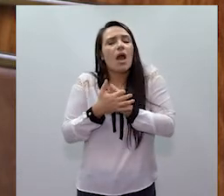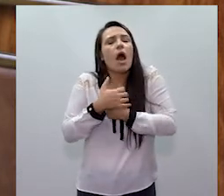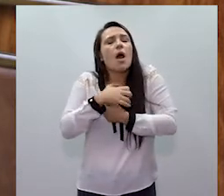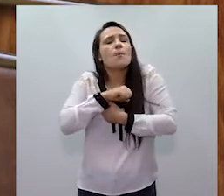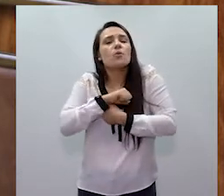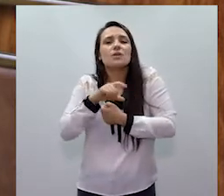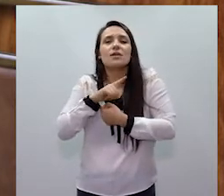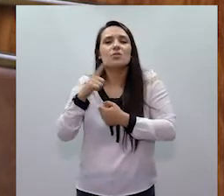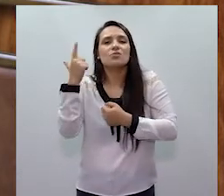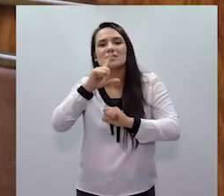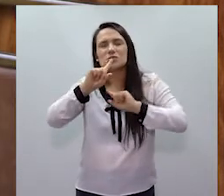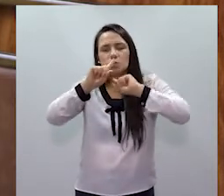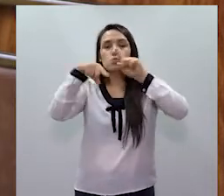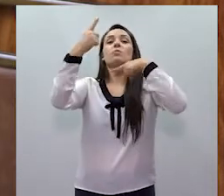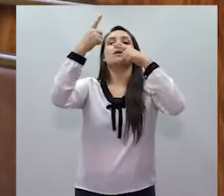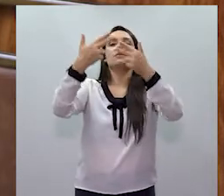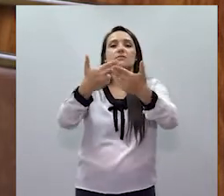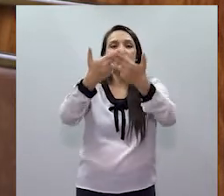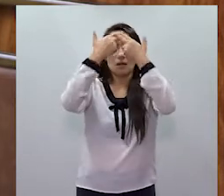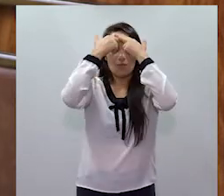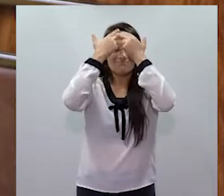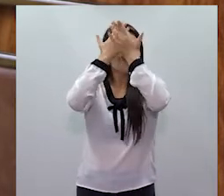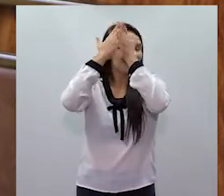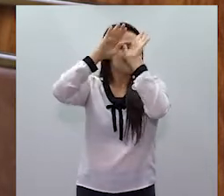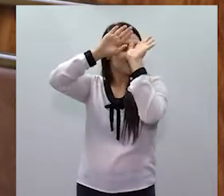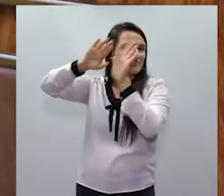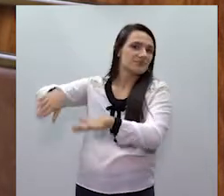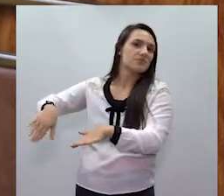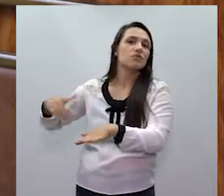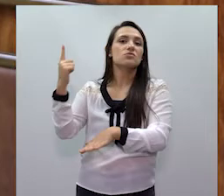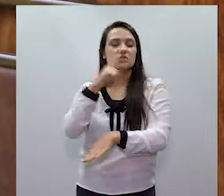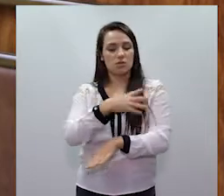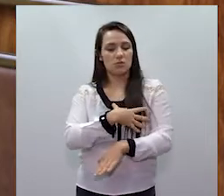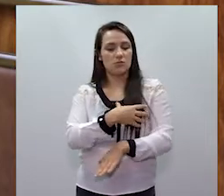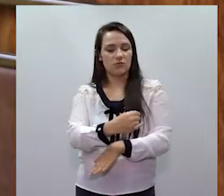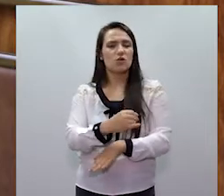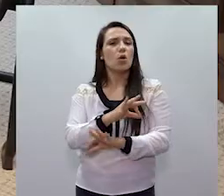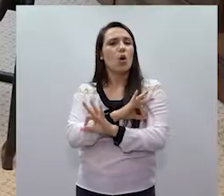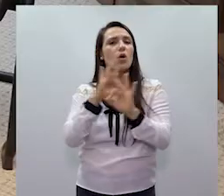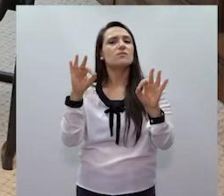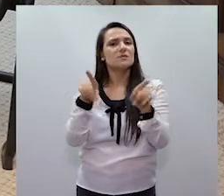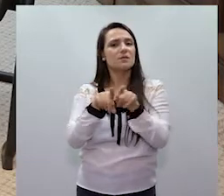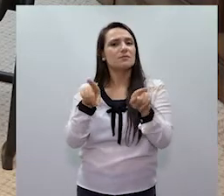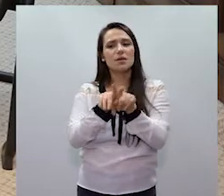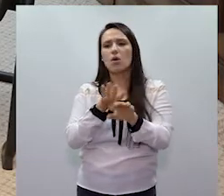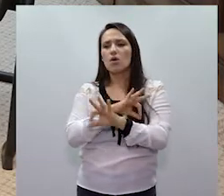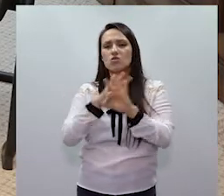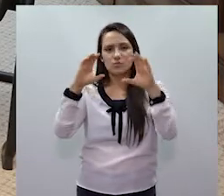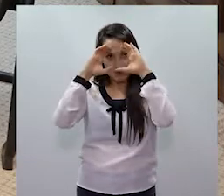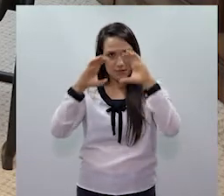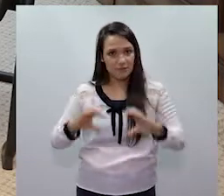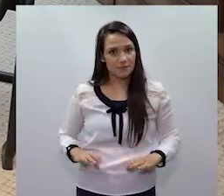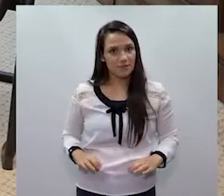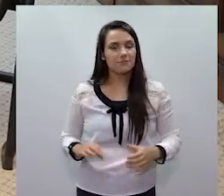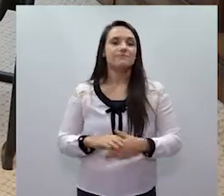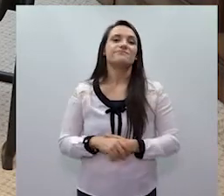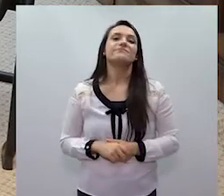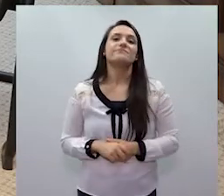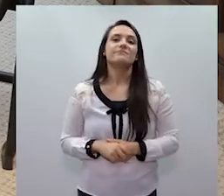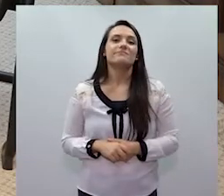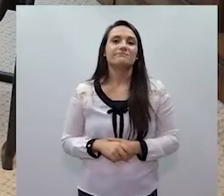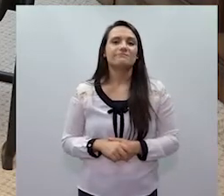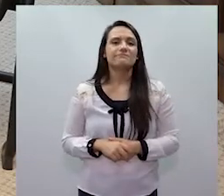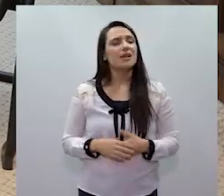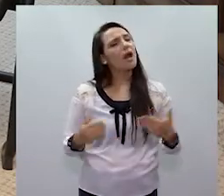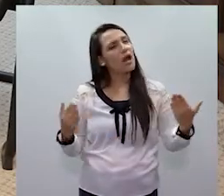esses traumas que ela teve e se tornar um ótimo filho e um excelente cidadão. Eu ia até abrir a palavra agora para a